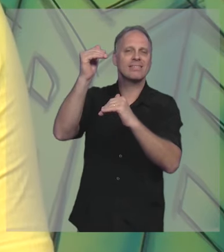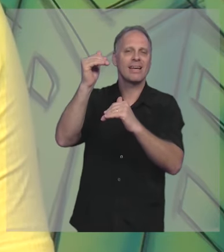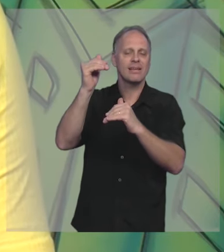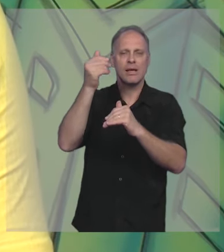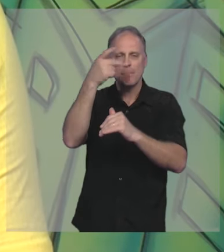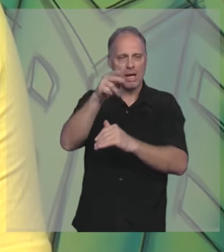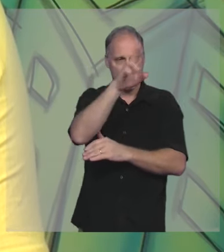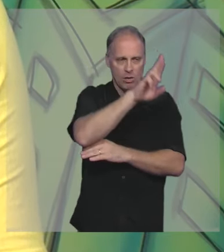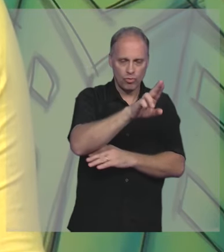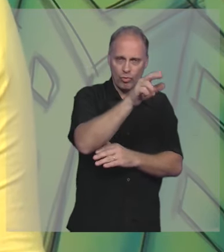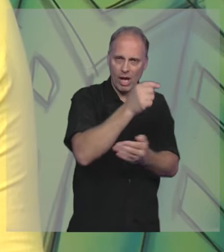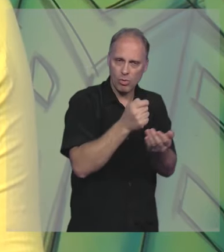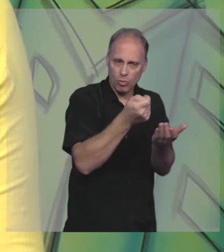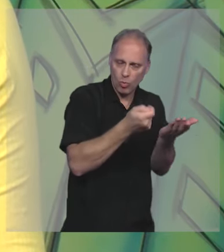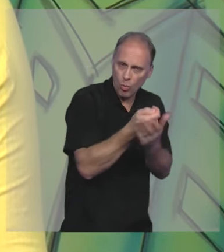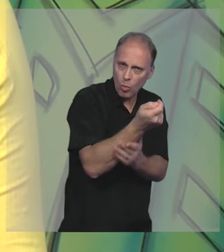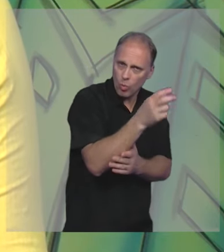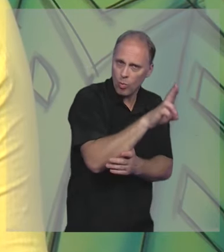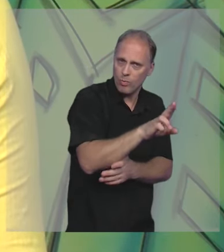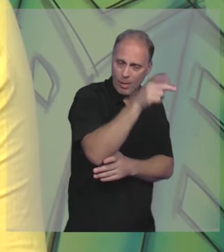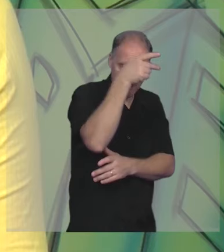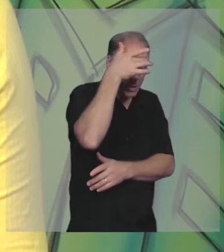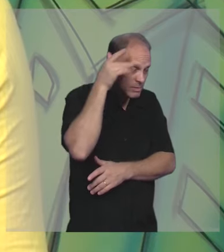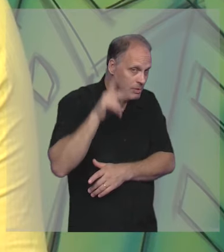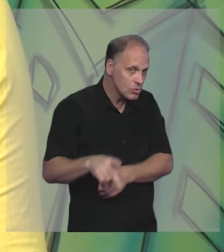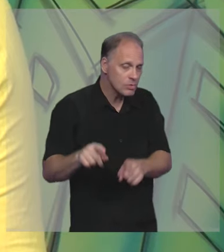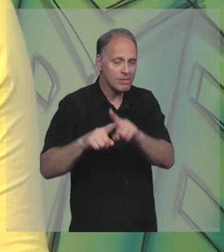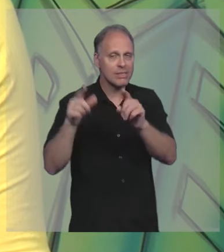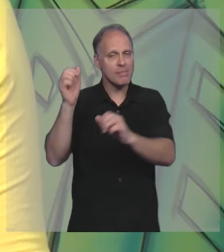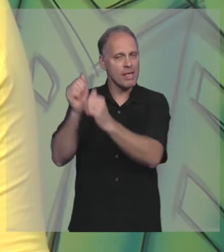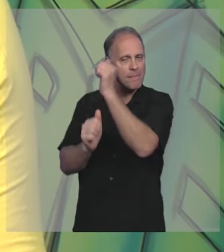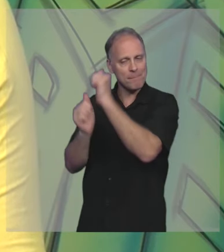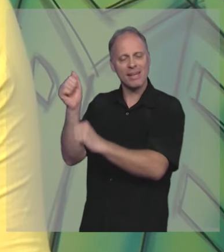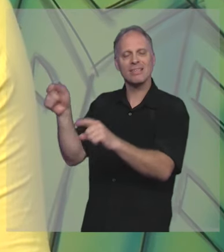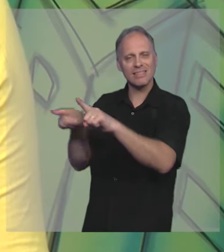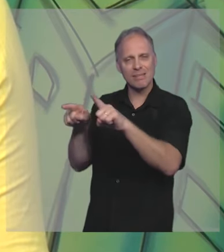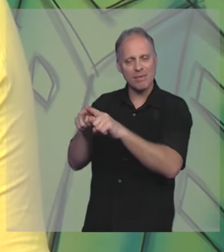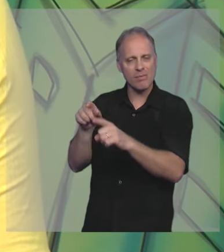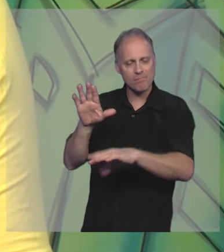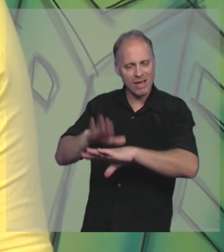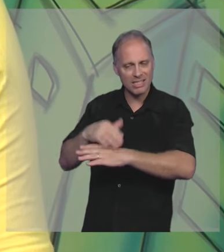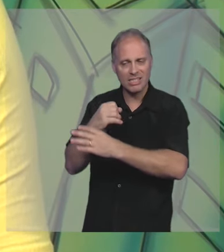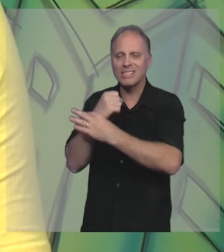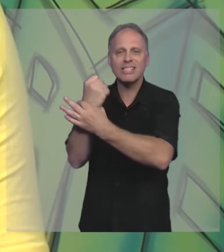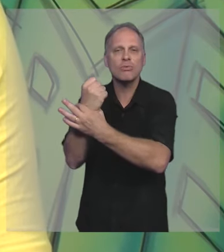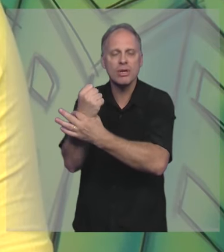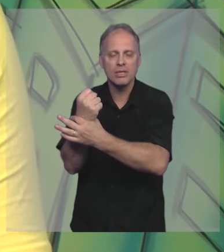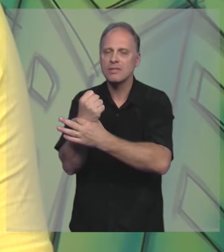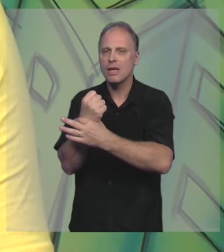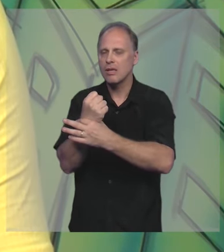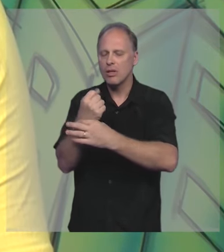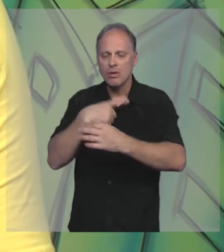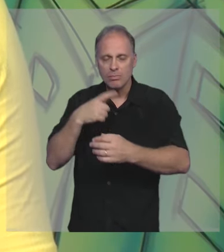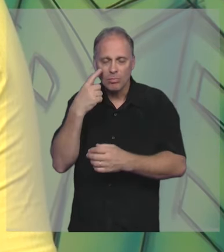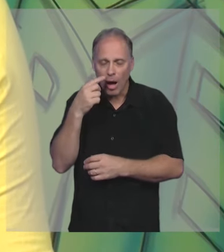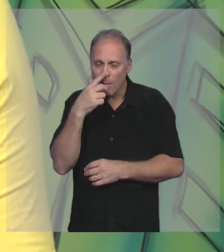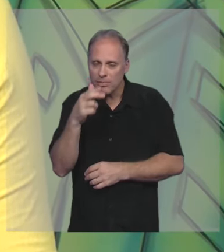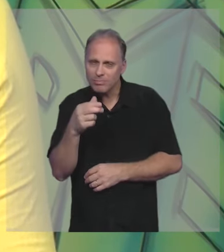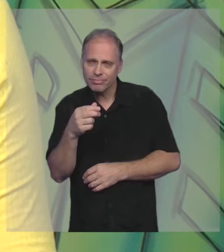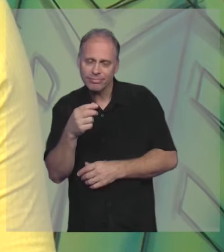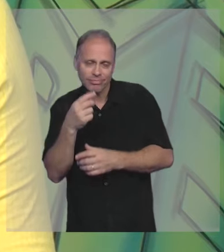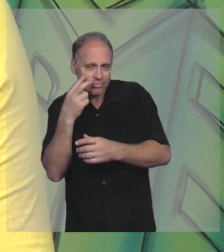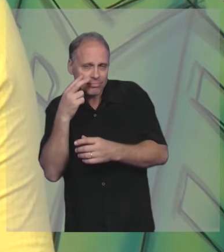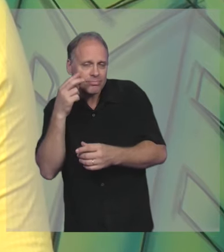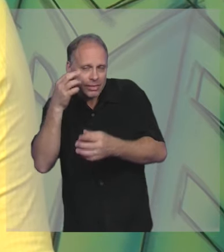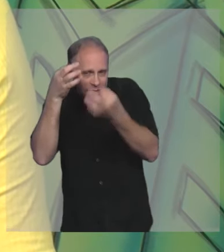apenas para o consumidor, mas também para a empresa, para as indústrias, né, um pouco de estabilidade, assim, uma luz no final do túnel, para que as